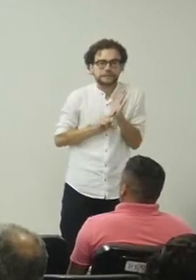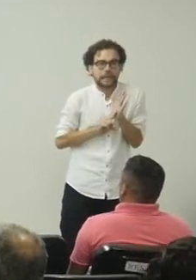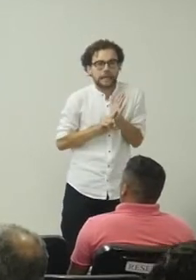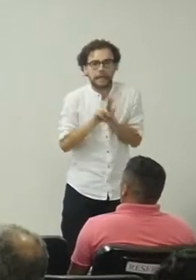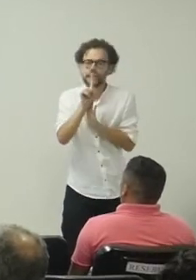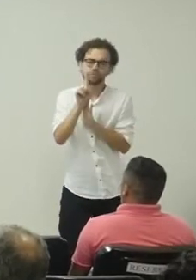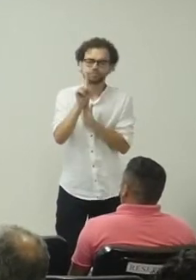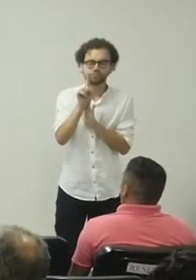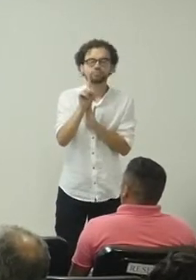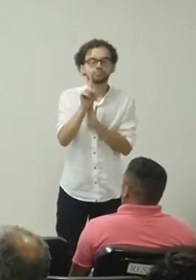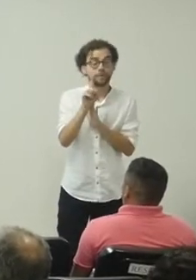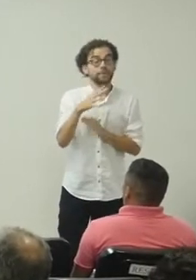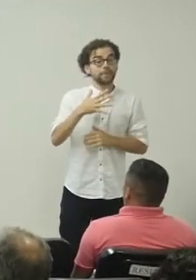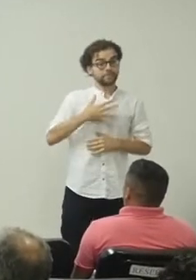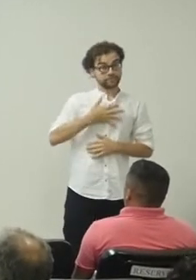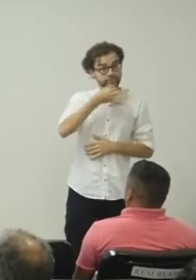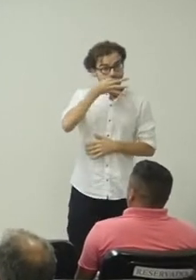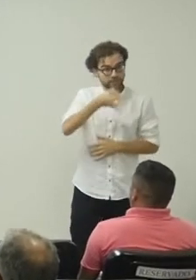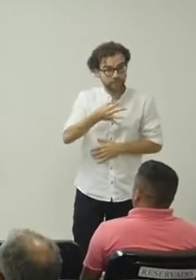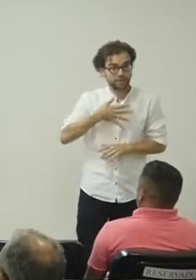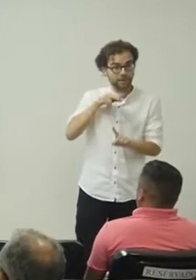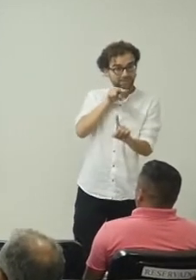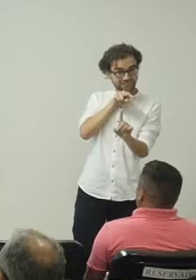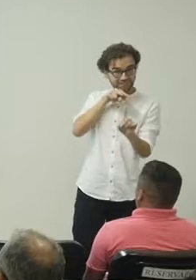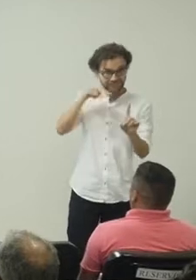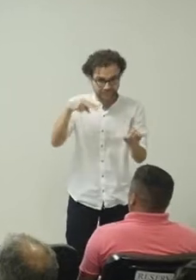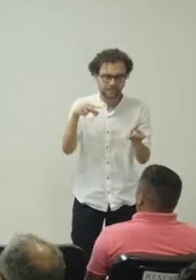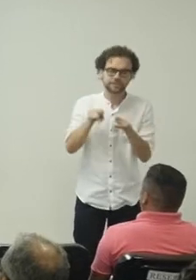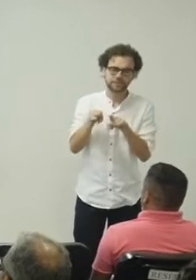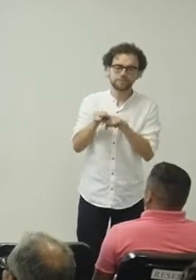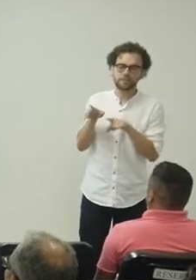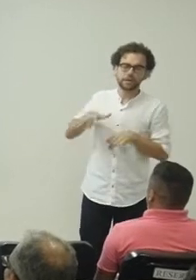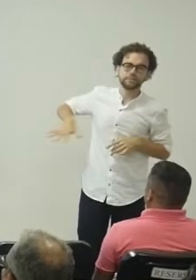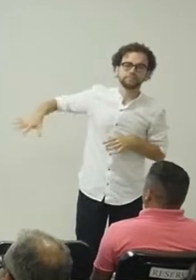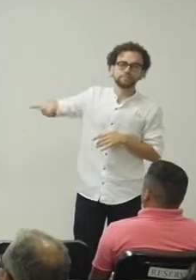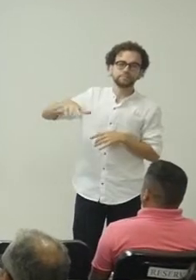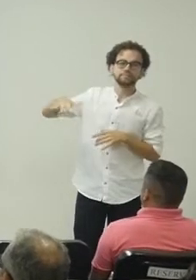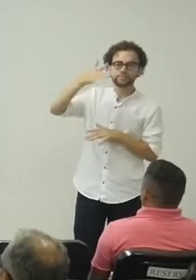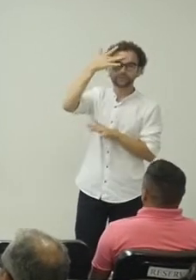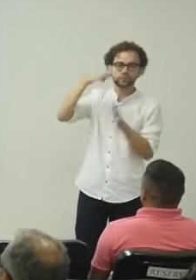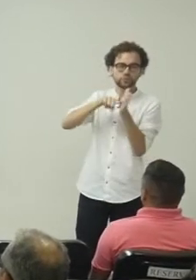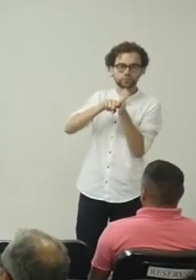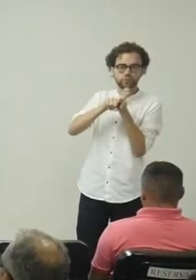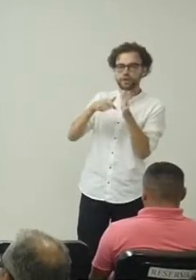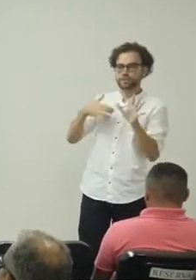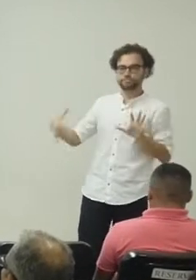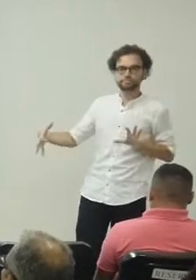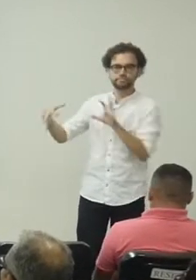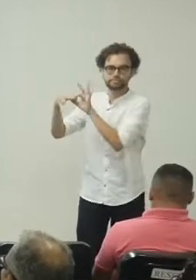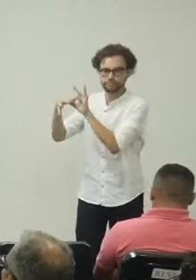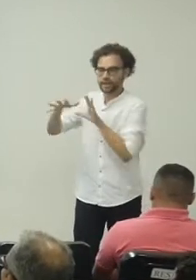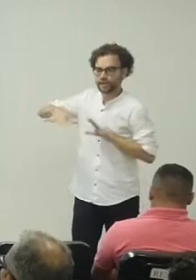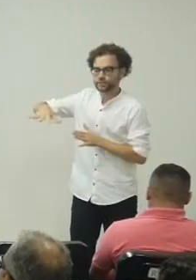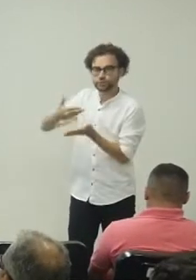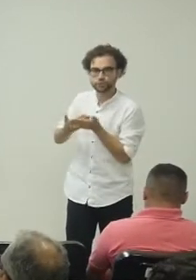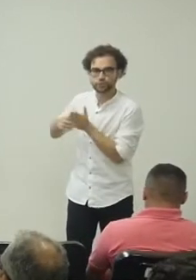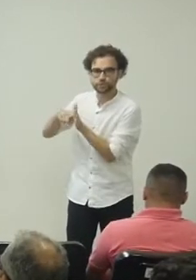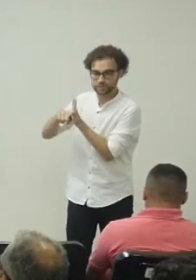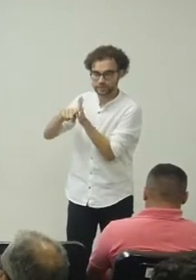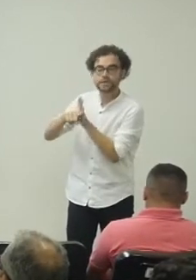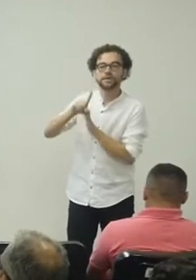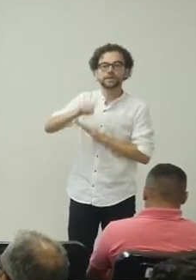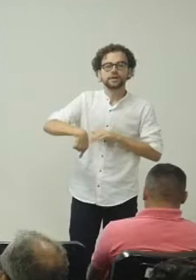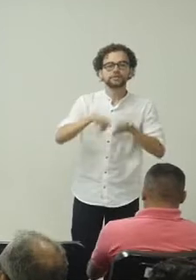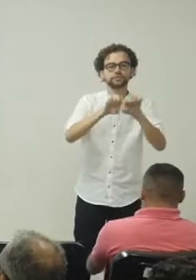Para a gente, na minha concepção, né, e nos estudiosos que eu me filio, é uma violência que ela é